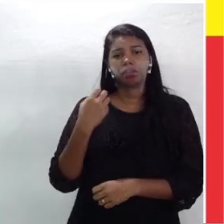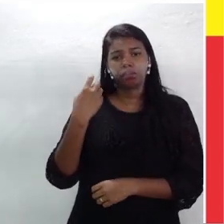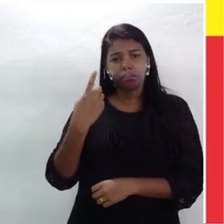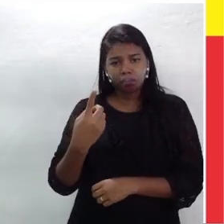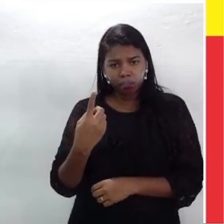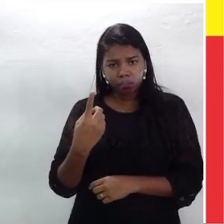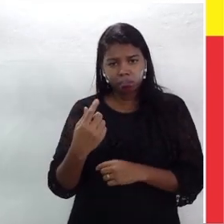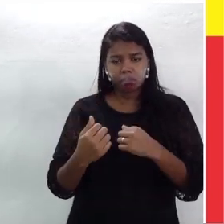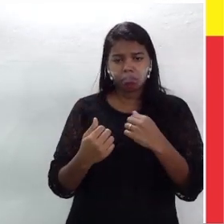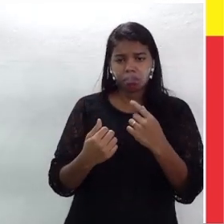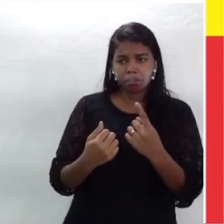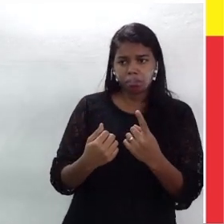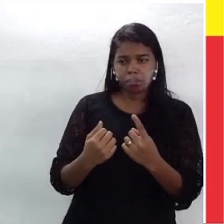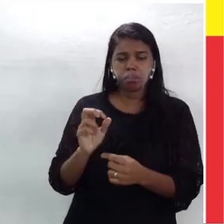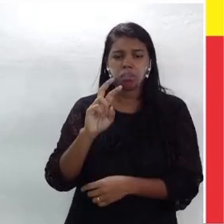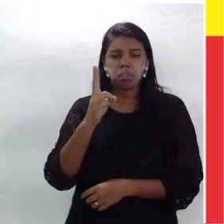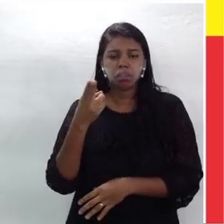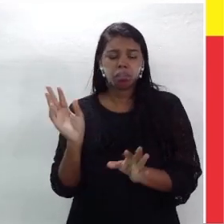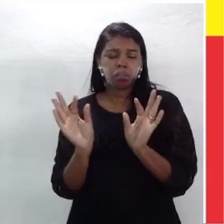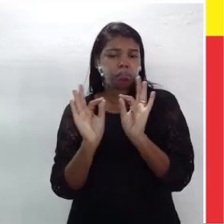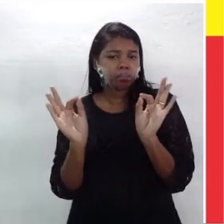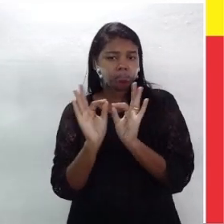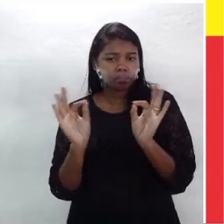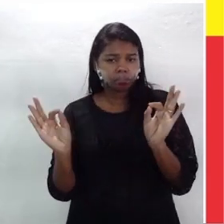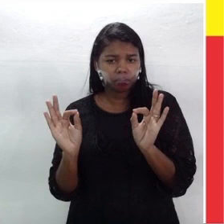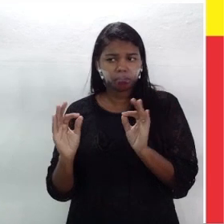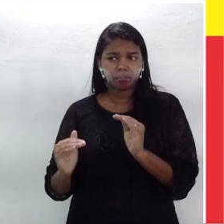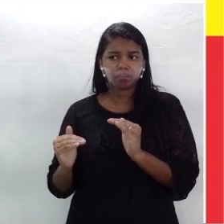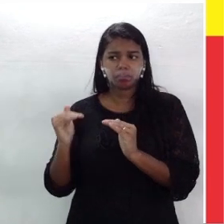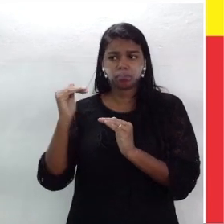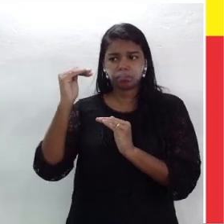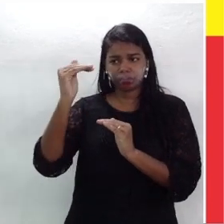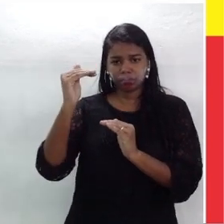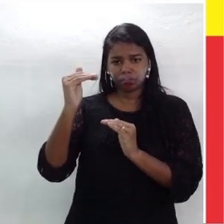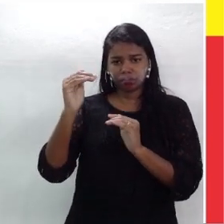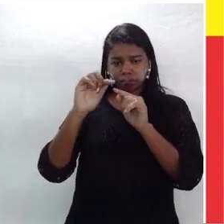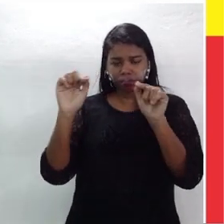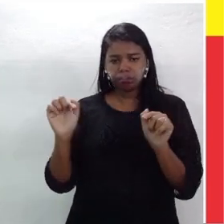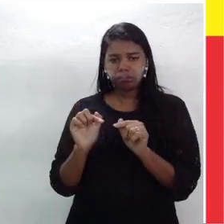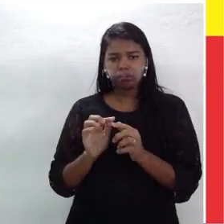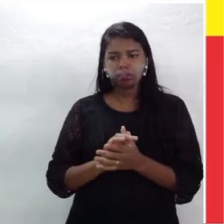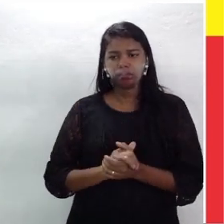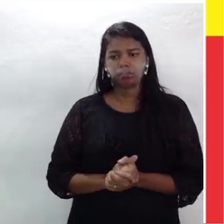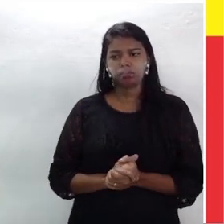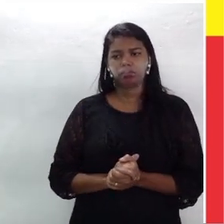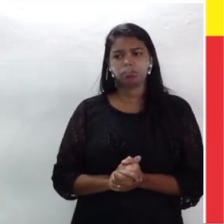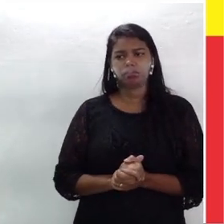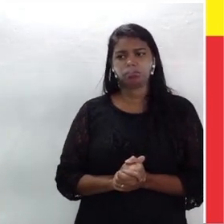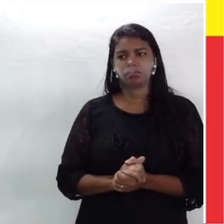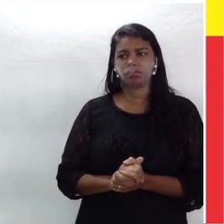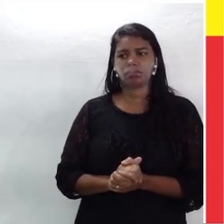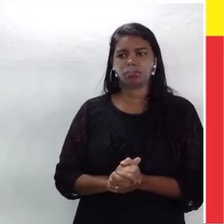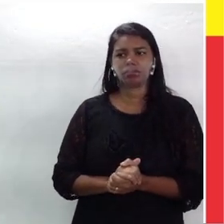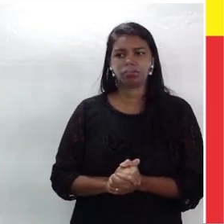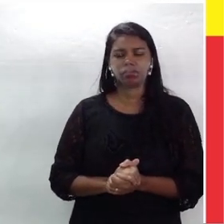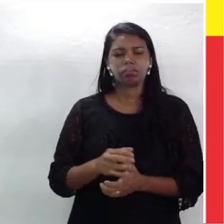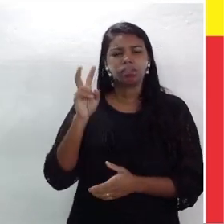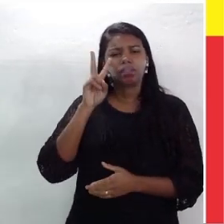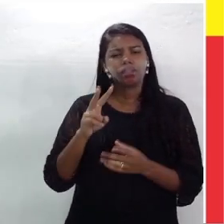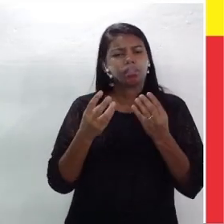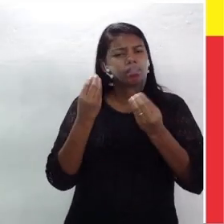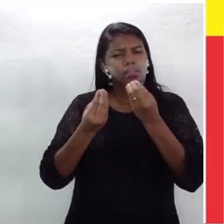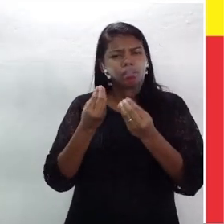pelo outro ou simplesmente elevar o lado ao cubo. Então aí a gente vê como é que